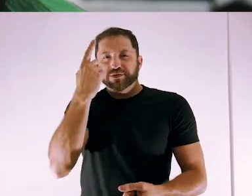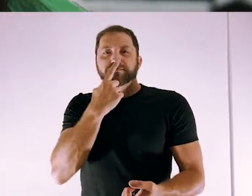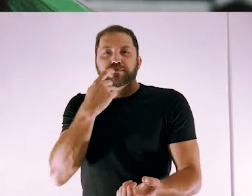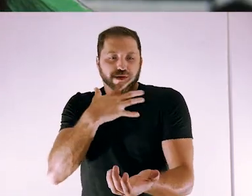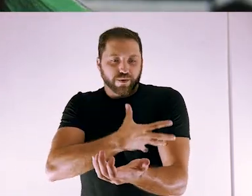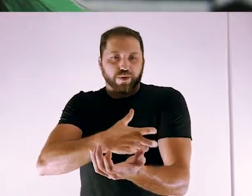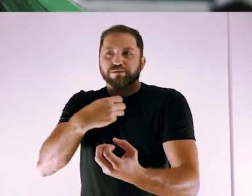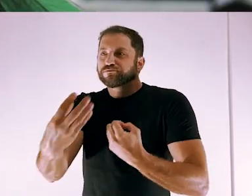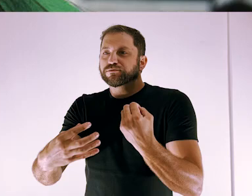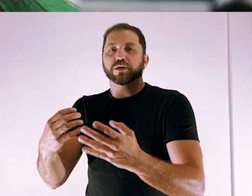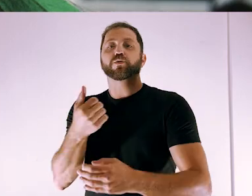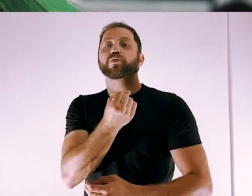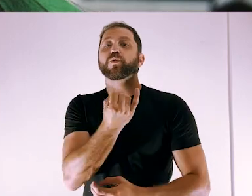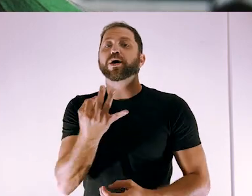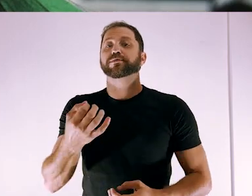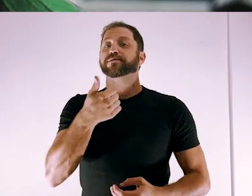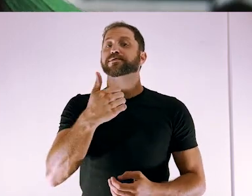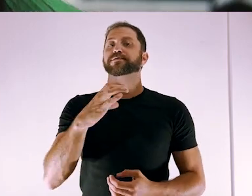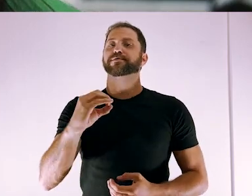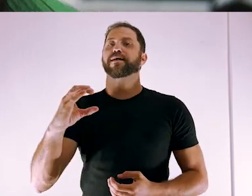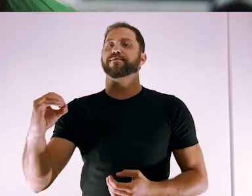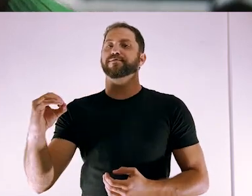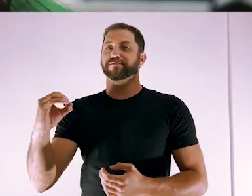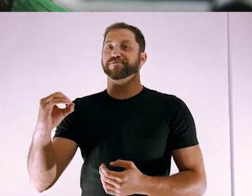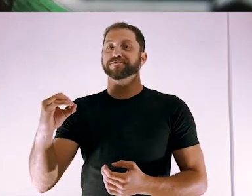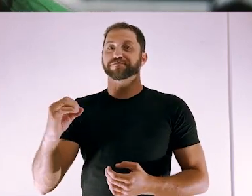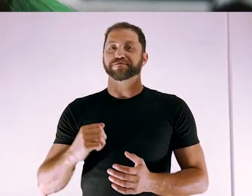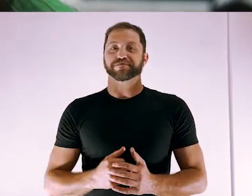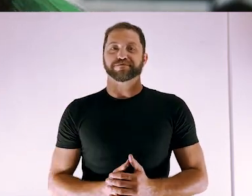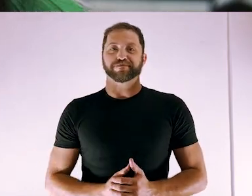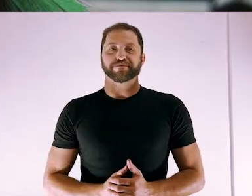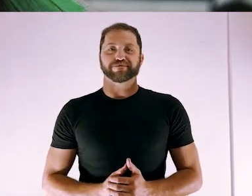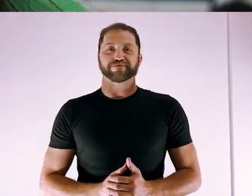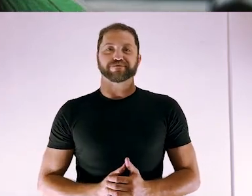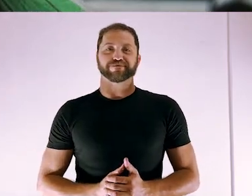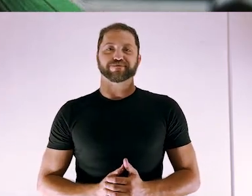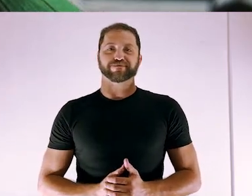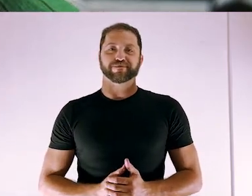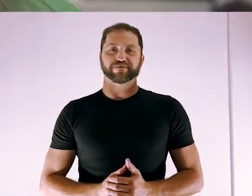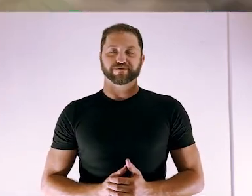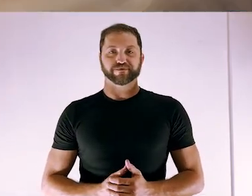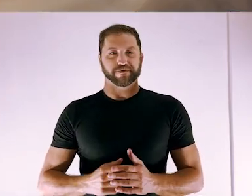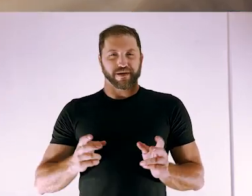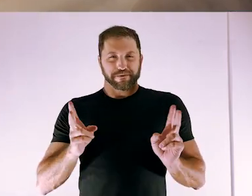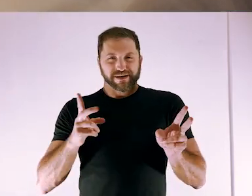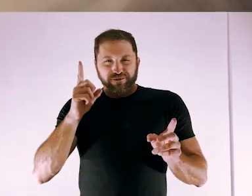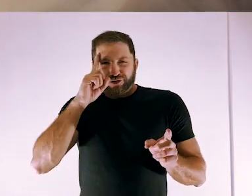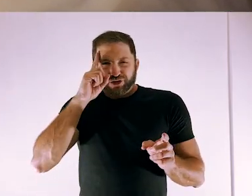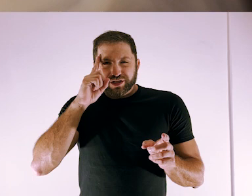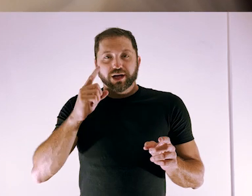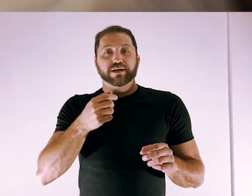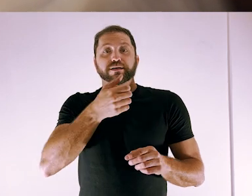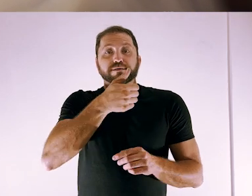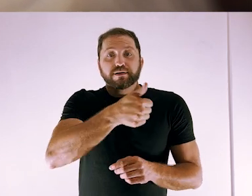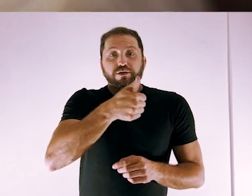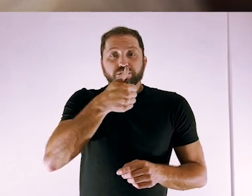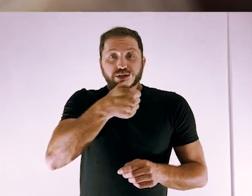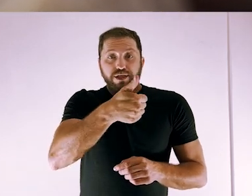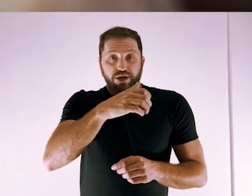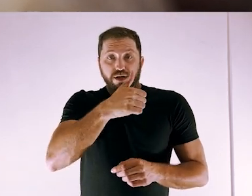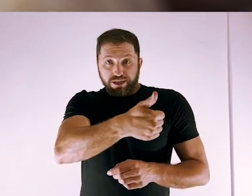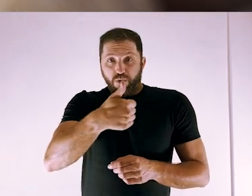nós conseguimos de doadores, foram 100 bolsas, né, que foram aceitas. Nesse dia, foram